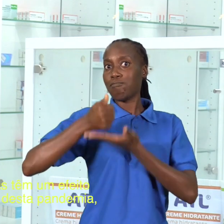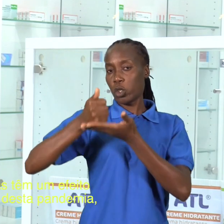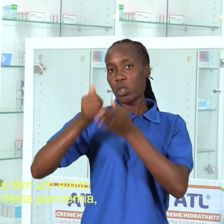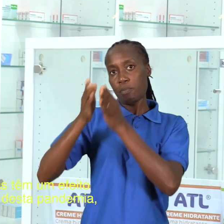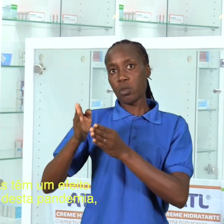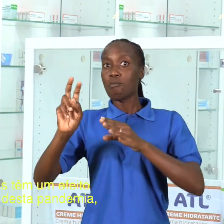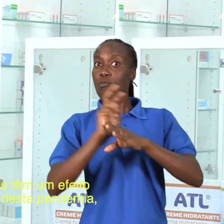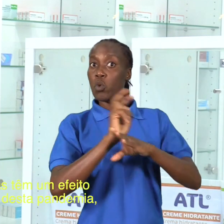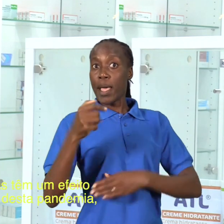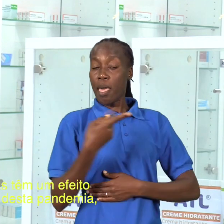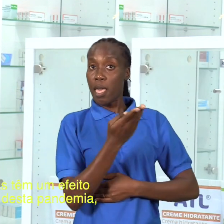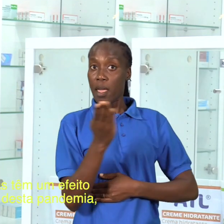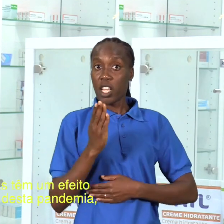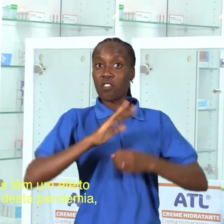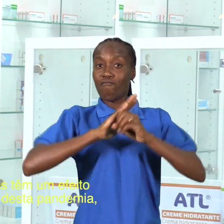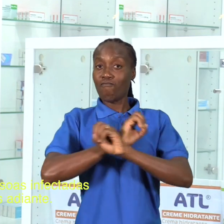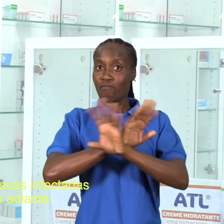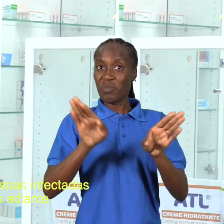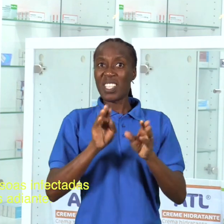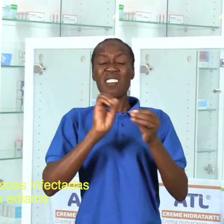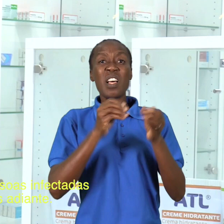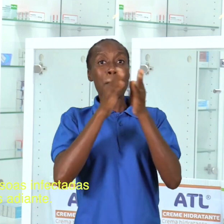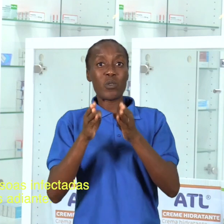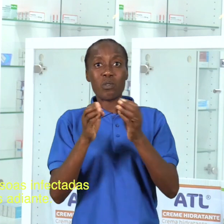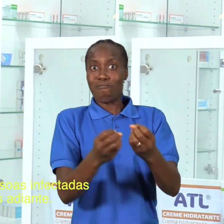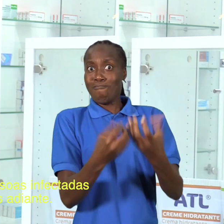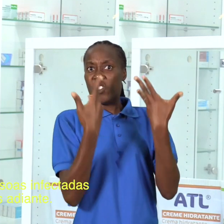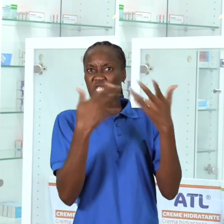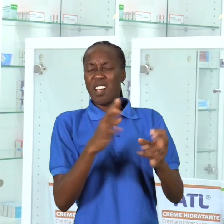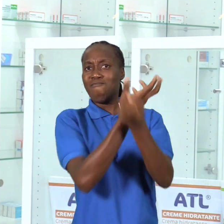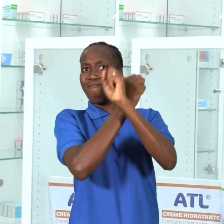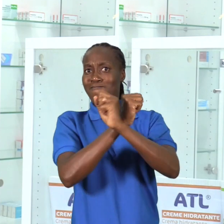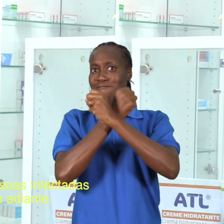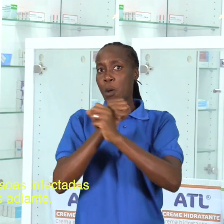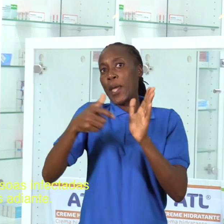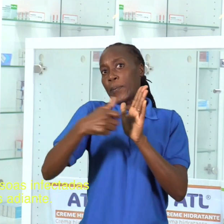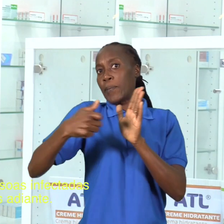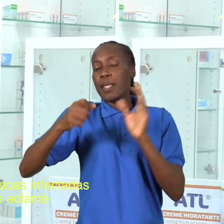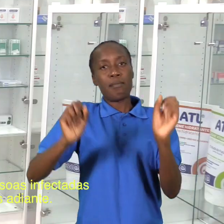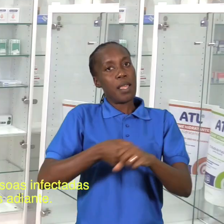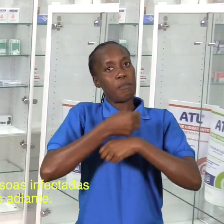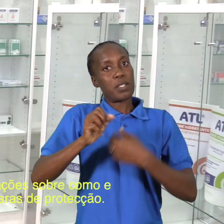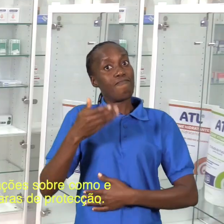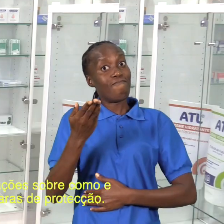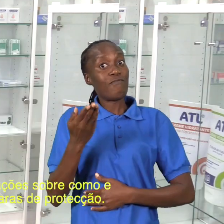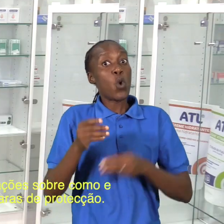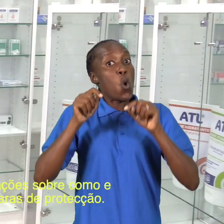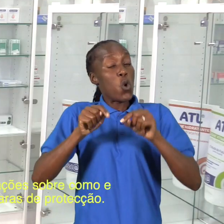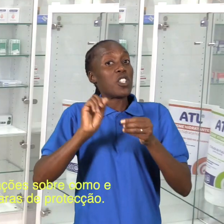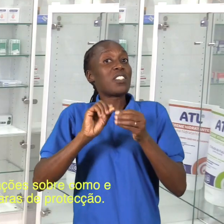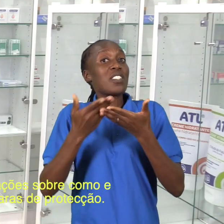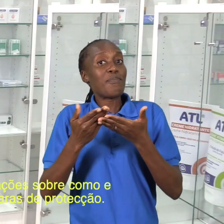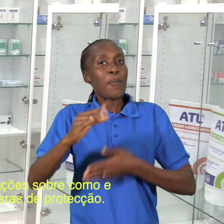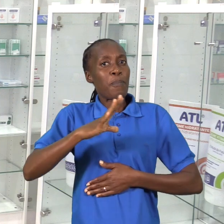benéfico no controle desta pandemia, impedindo que pessoas infetadas levem o vírus adiante. Portanto, hoje